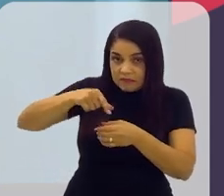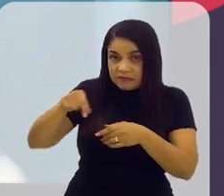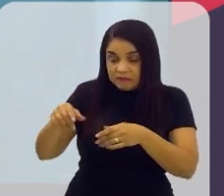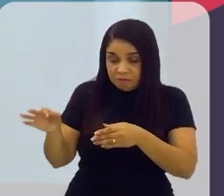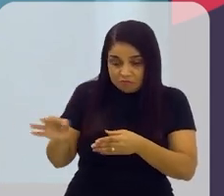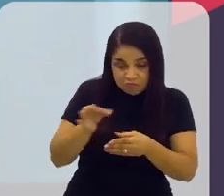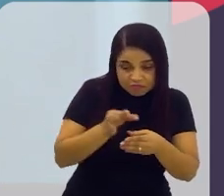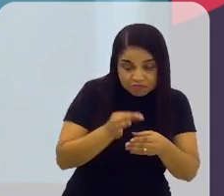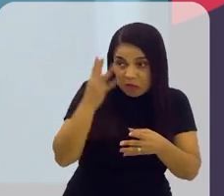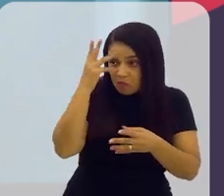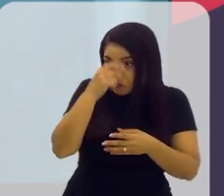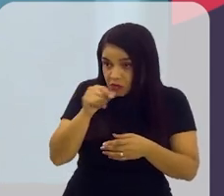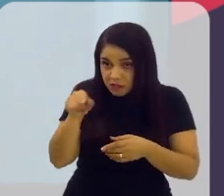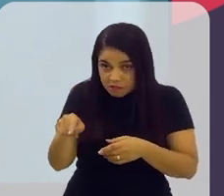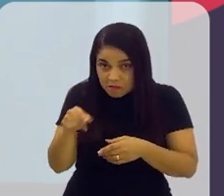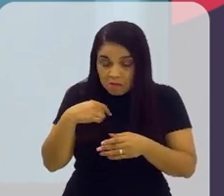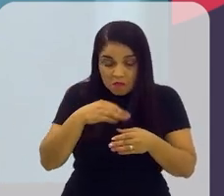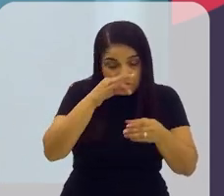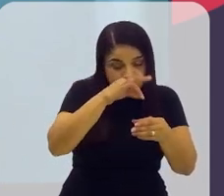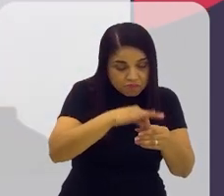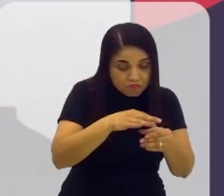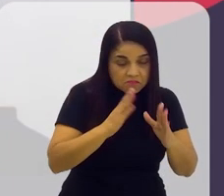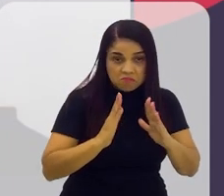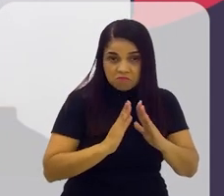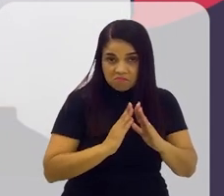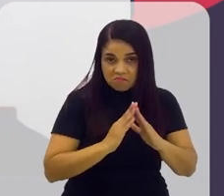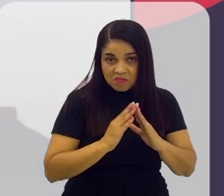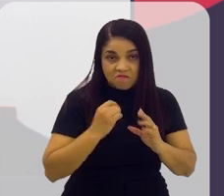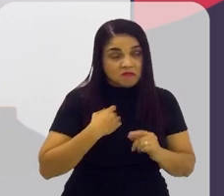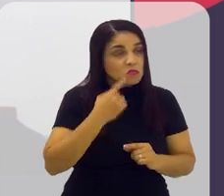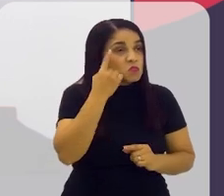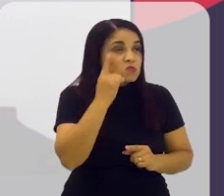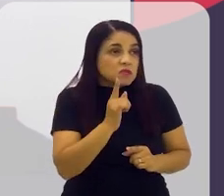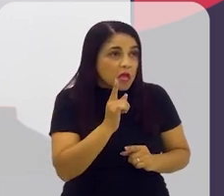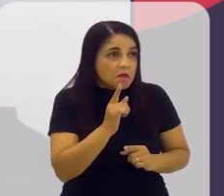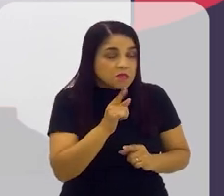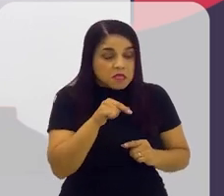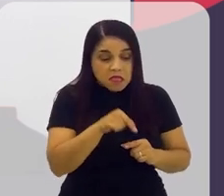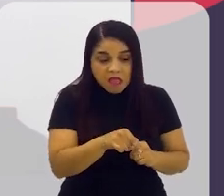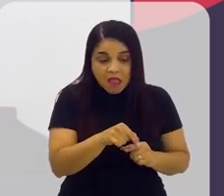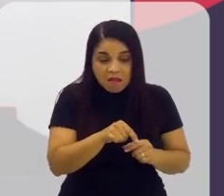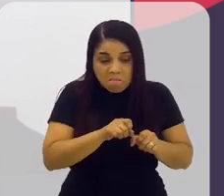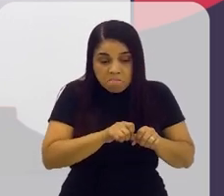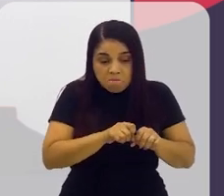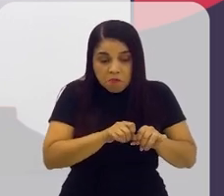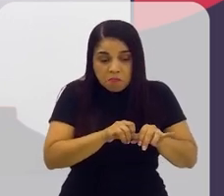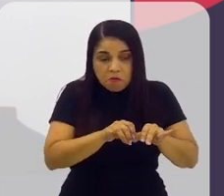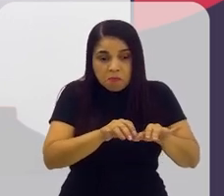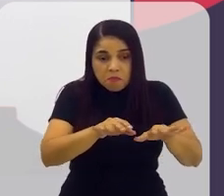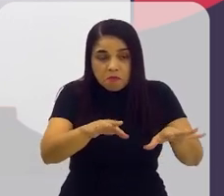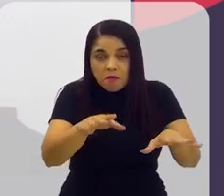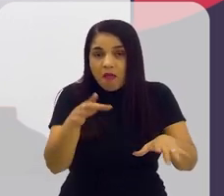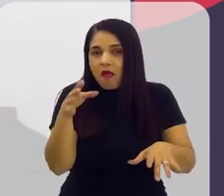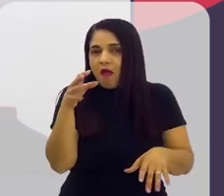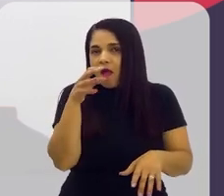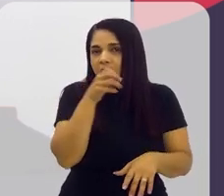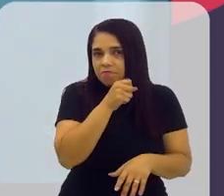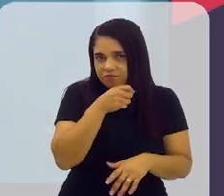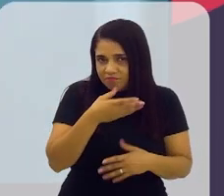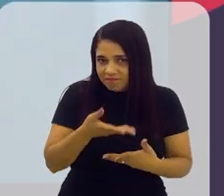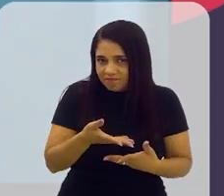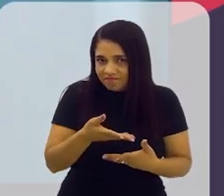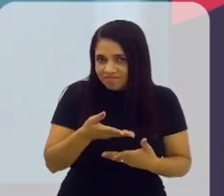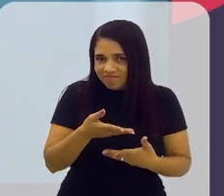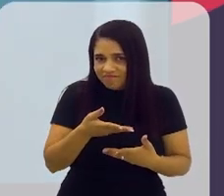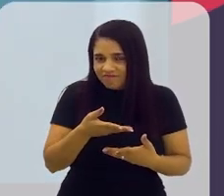aí, por trazer essa planta, por achar que ela é bonita, você planta no seu quintal, sem saber que, de repente, ela tem uma capacidade de se propagar e se alastrar